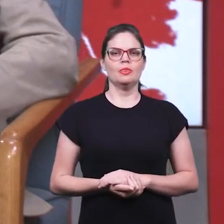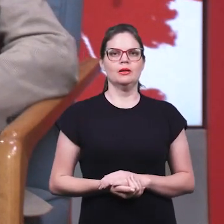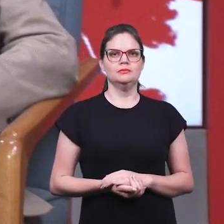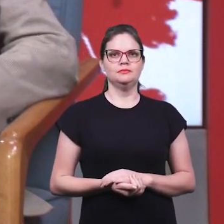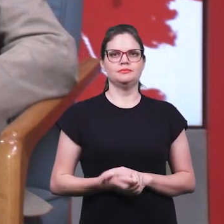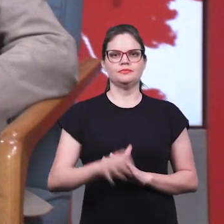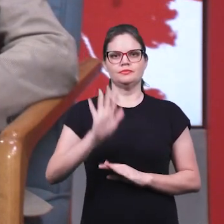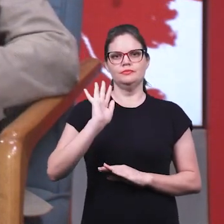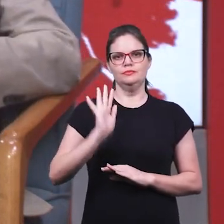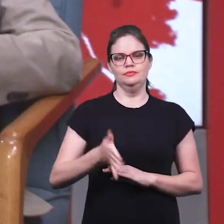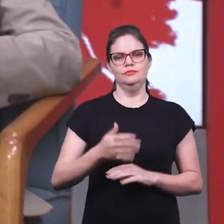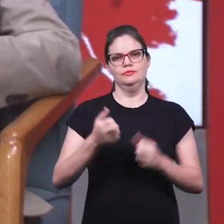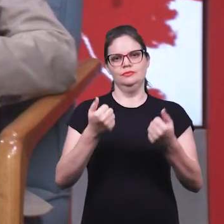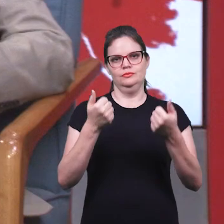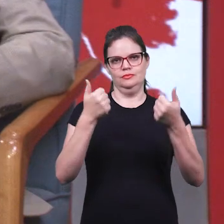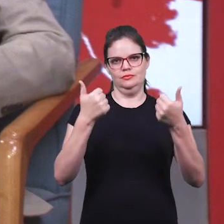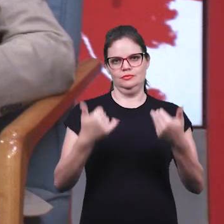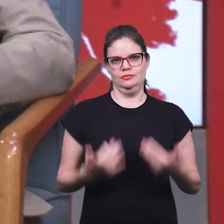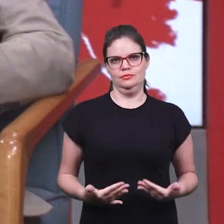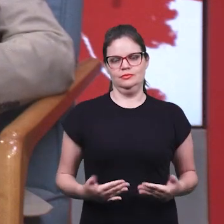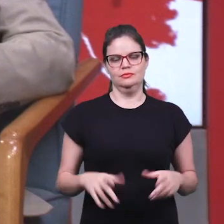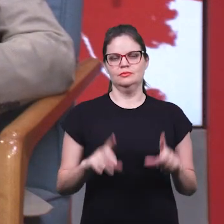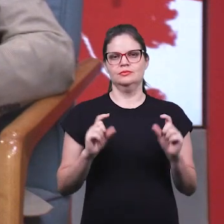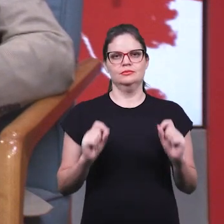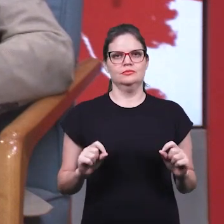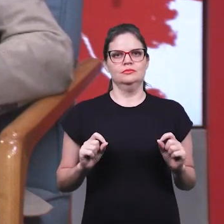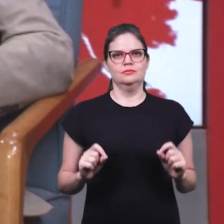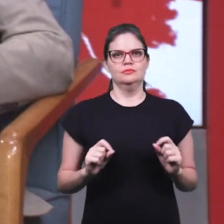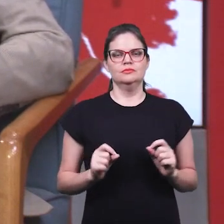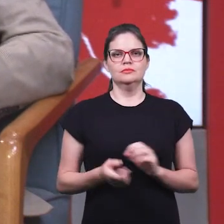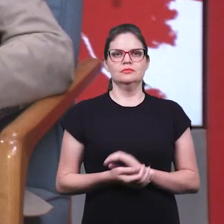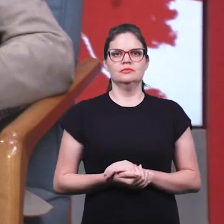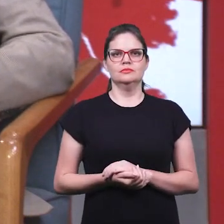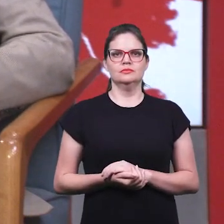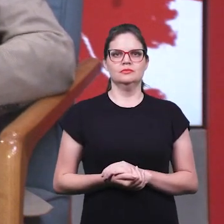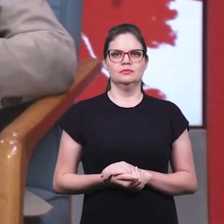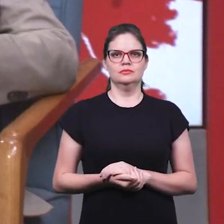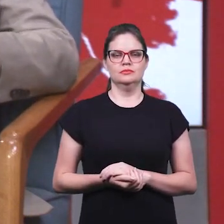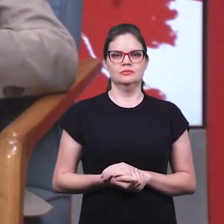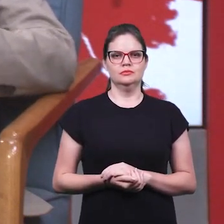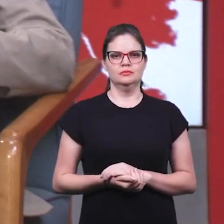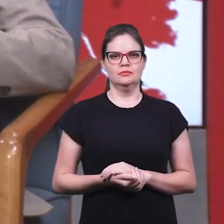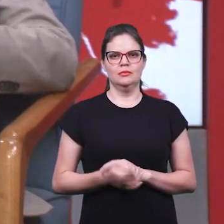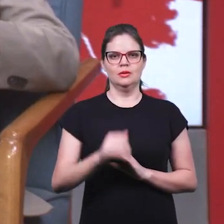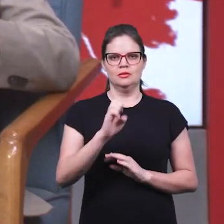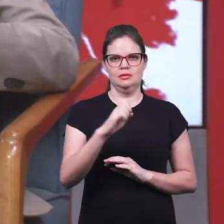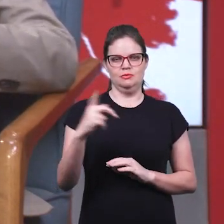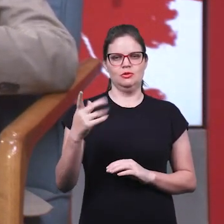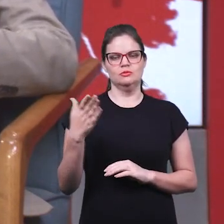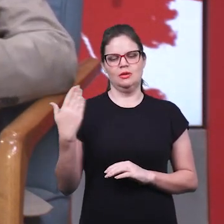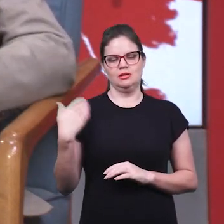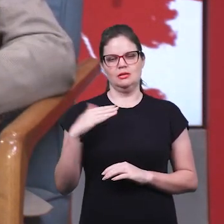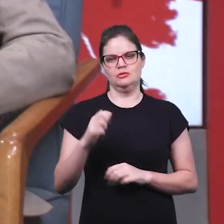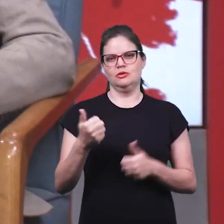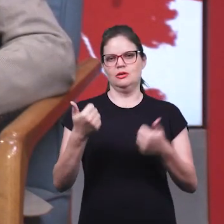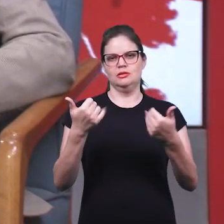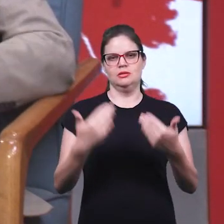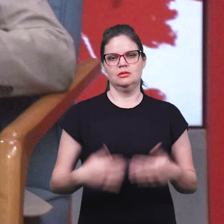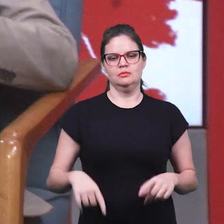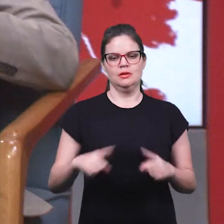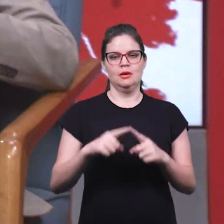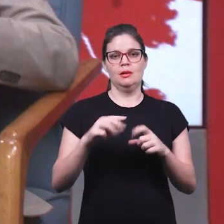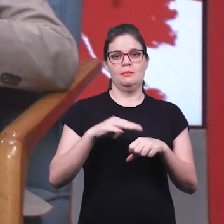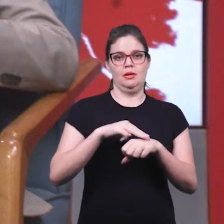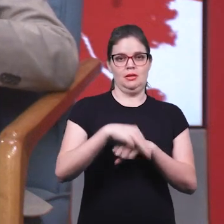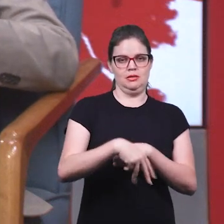na igreja primitiva. Nós falamos, naquela oportunidade, todos esses nossos episódios,